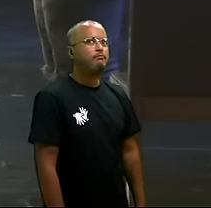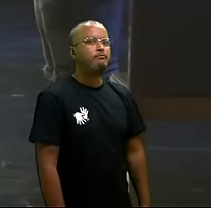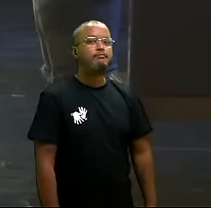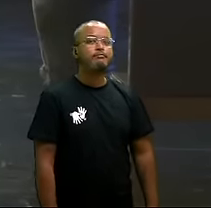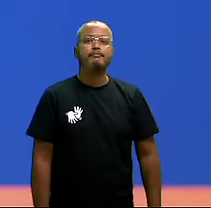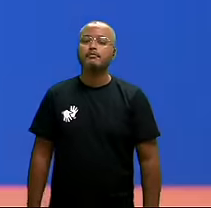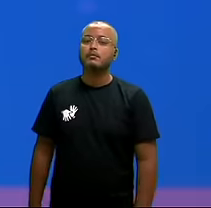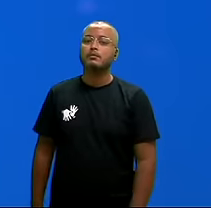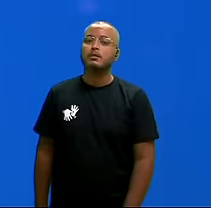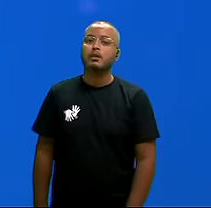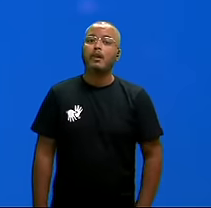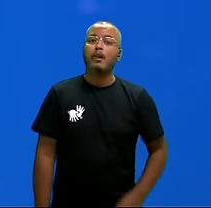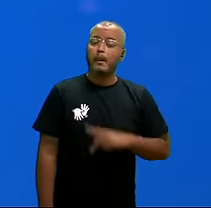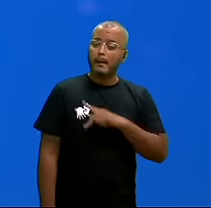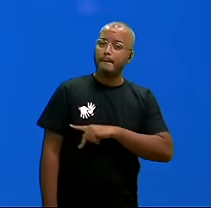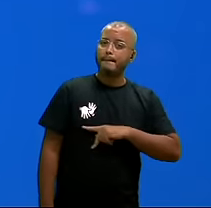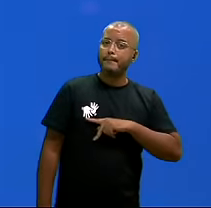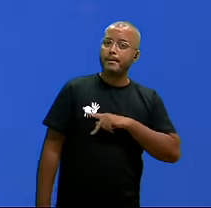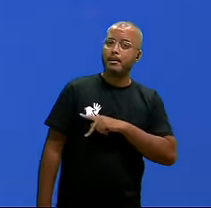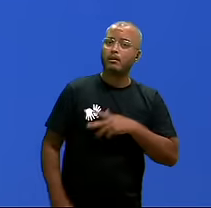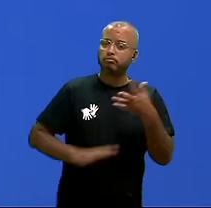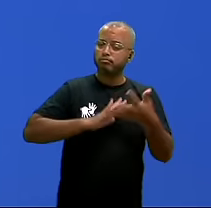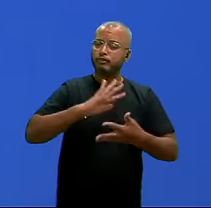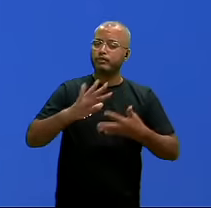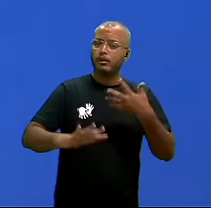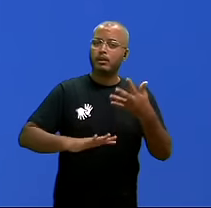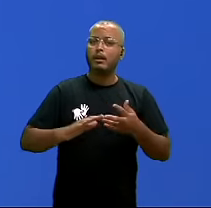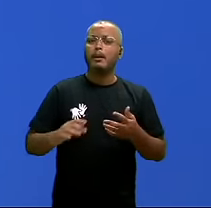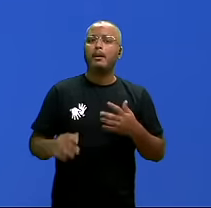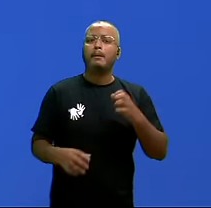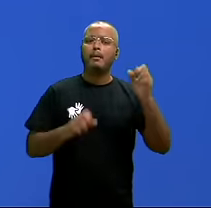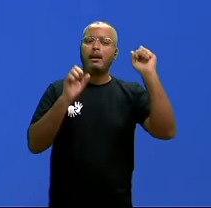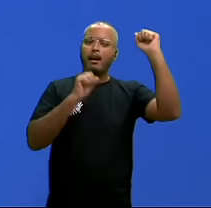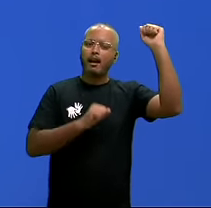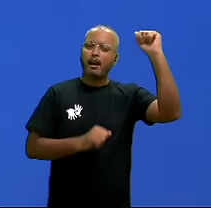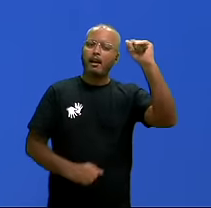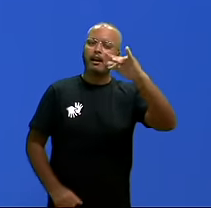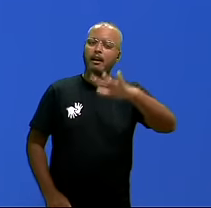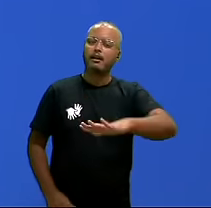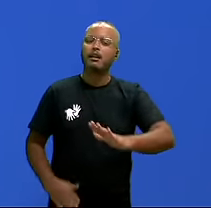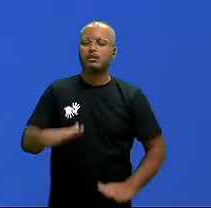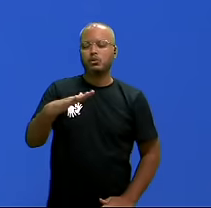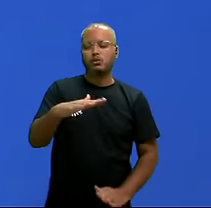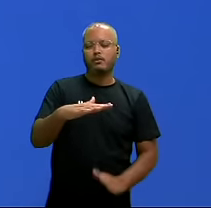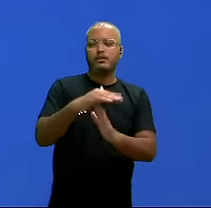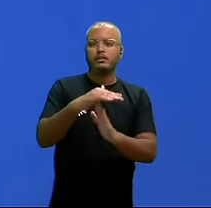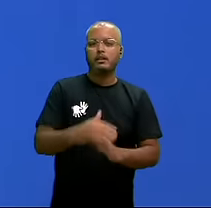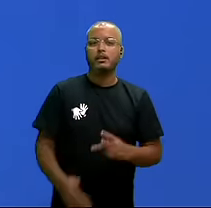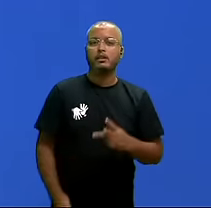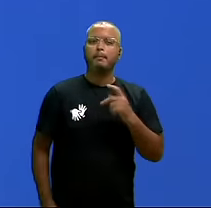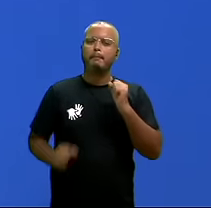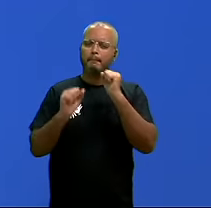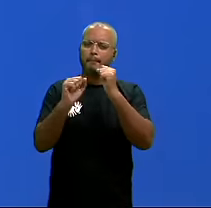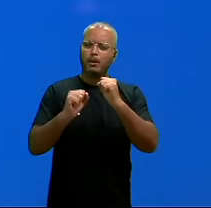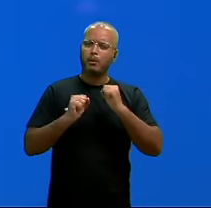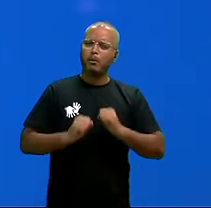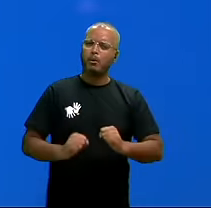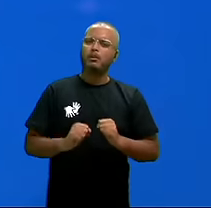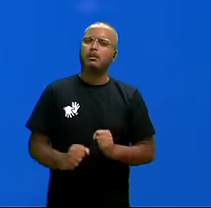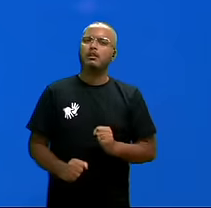É por isso que Paulo disse: a minha graça te basta. Meu poder vai se aperfeiçoar na tua fraqueza. Até quando você pensa que você é fraco, você é forte.